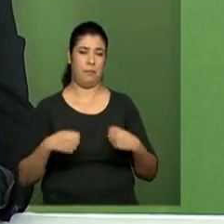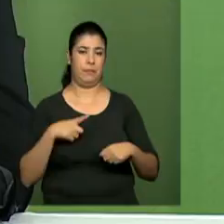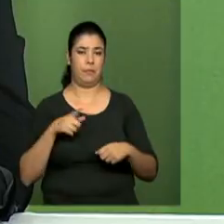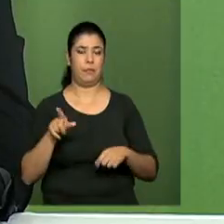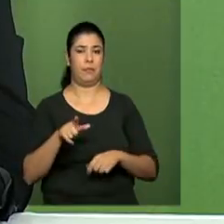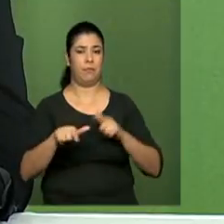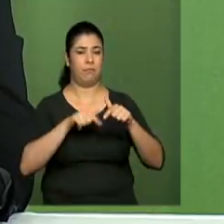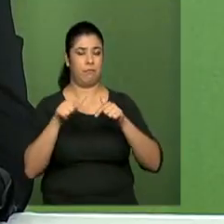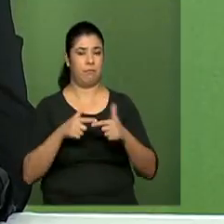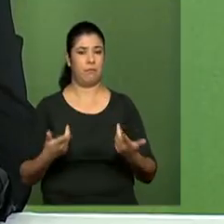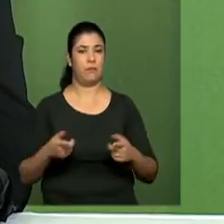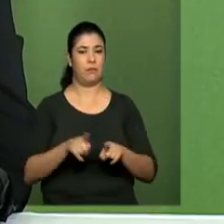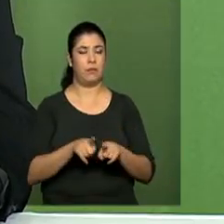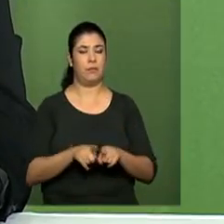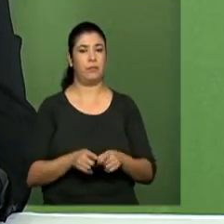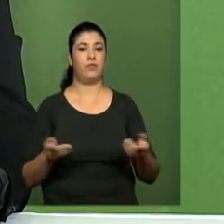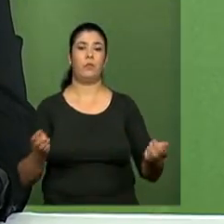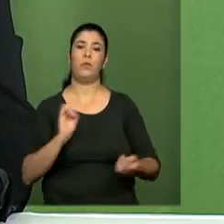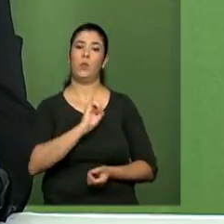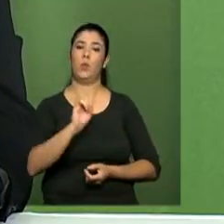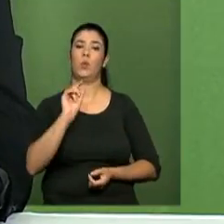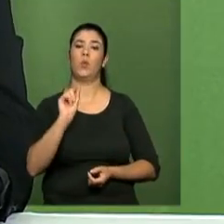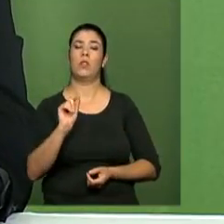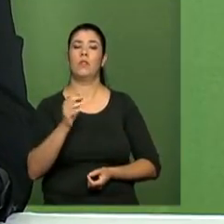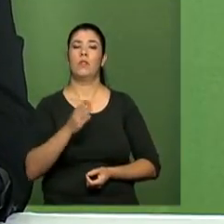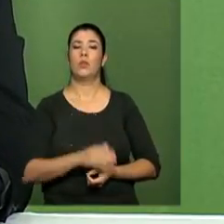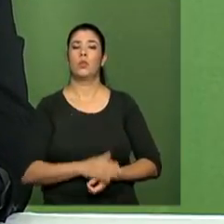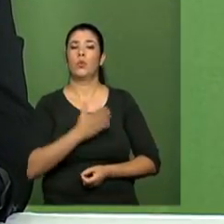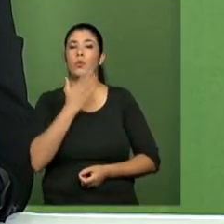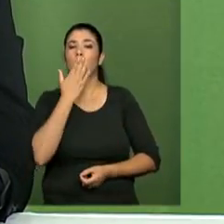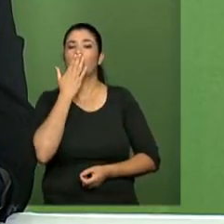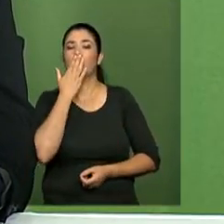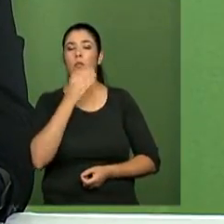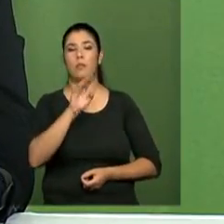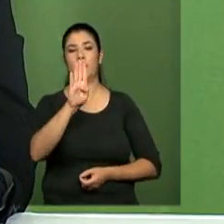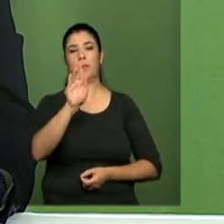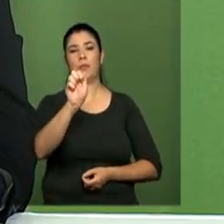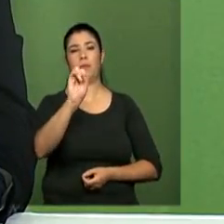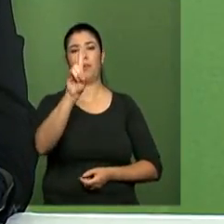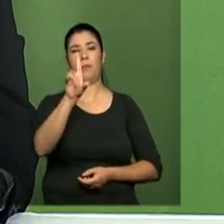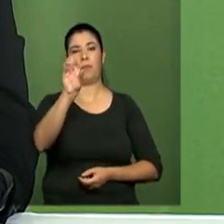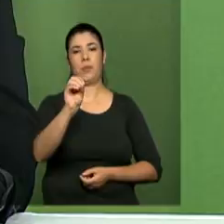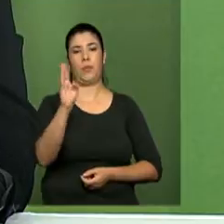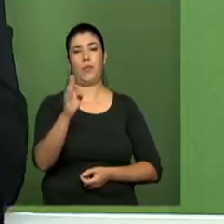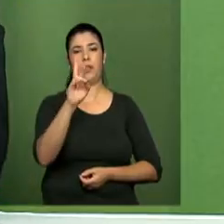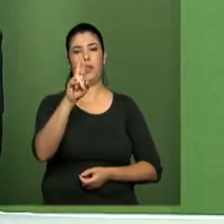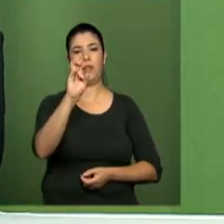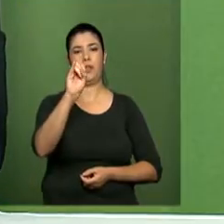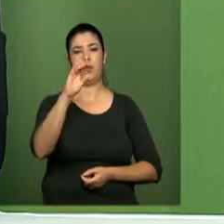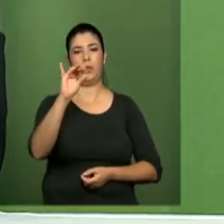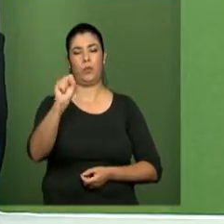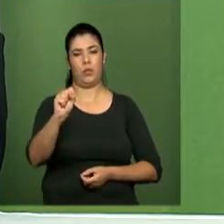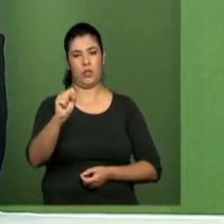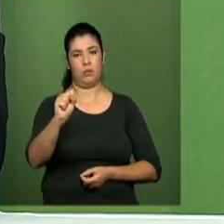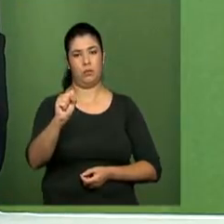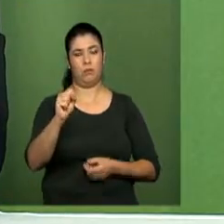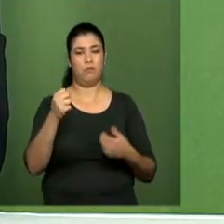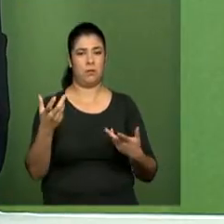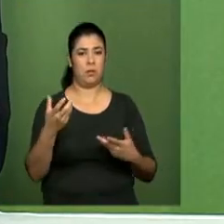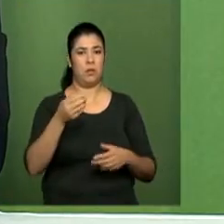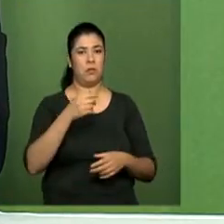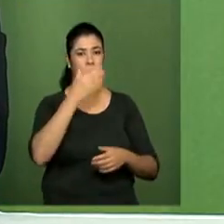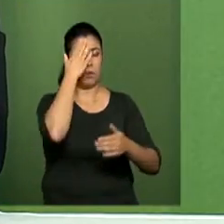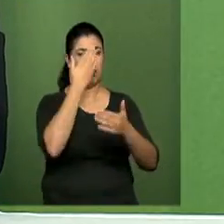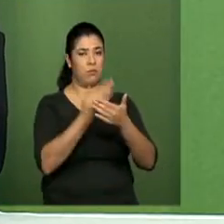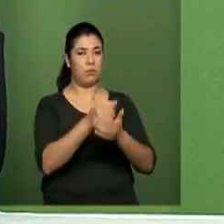gente hoje tem um sistema que acreditando na informação dele por isso que a presidente dê acredito na palavra sim não se não se